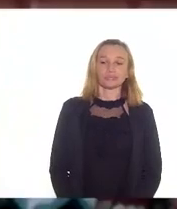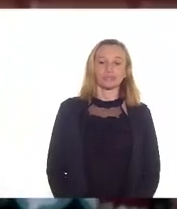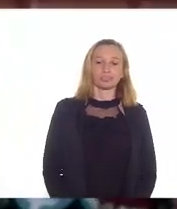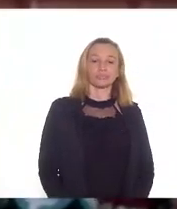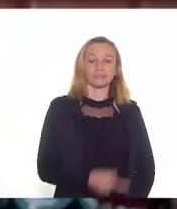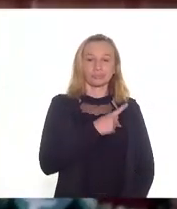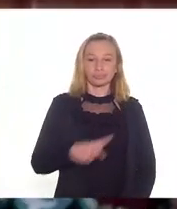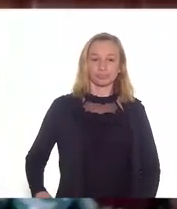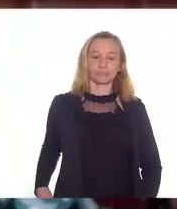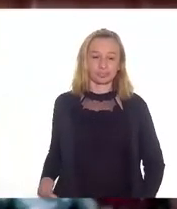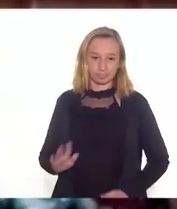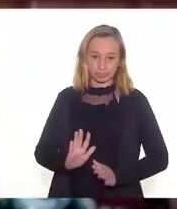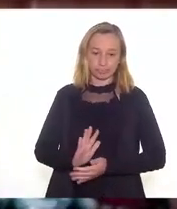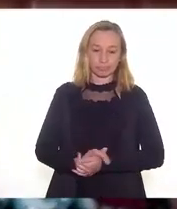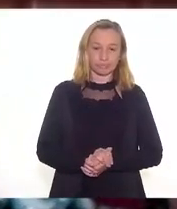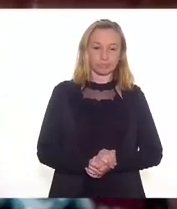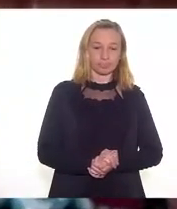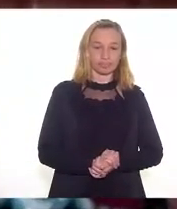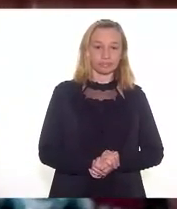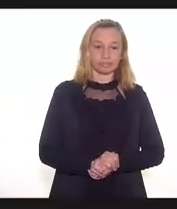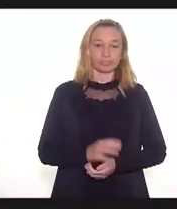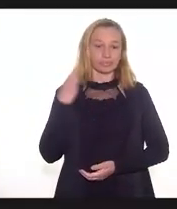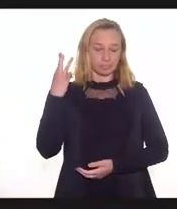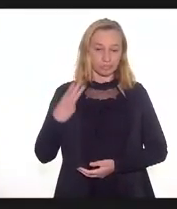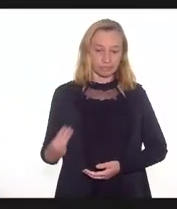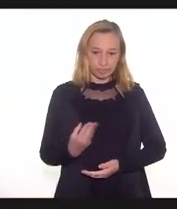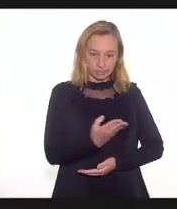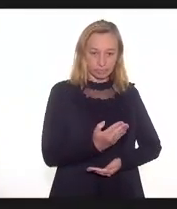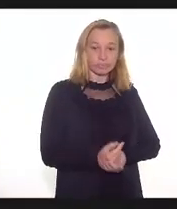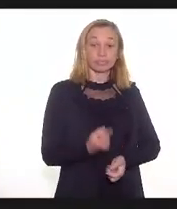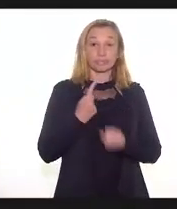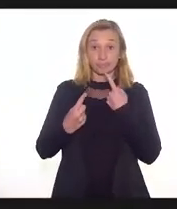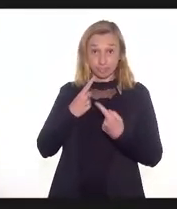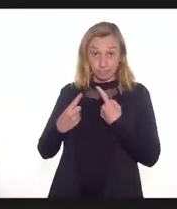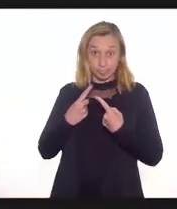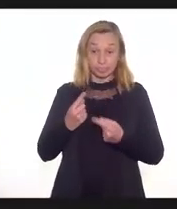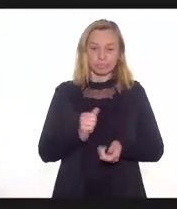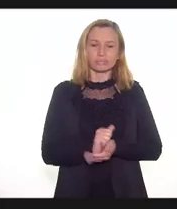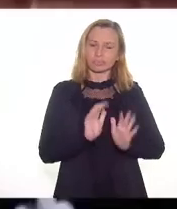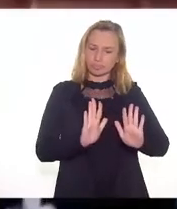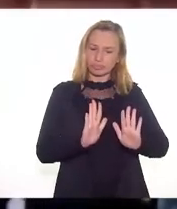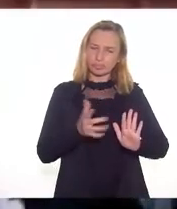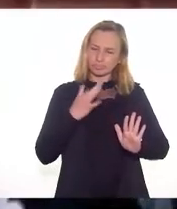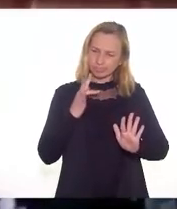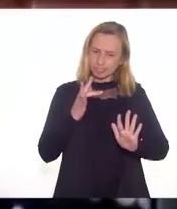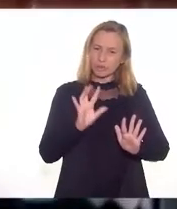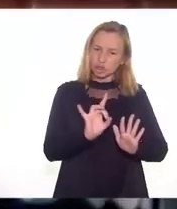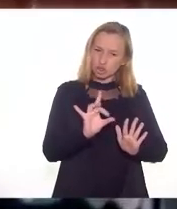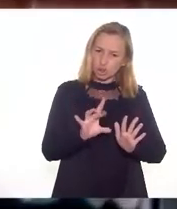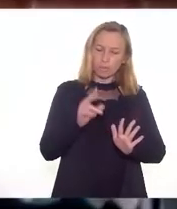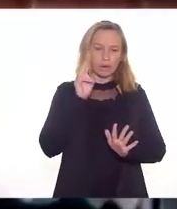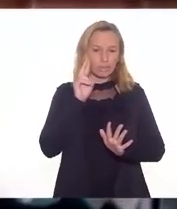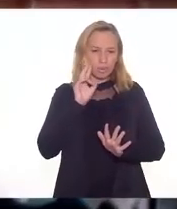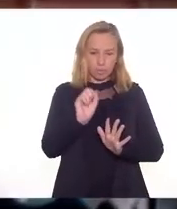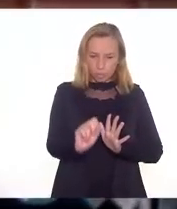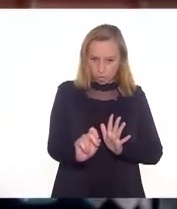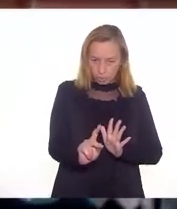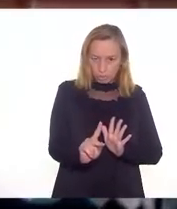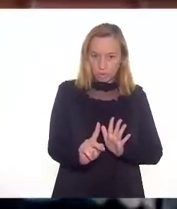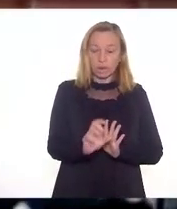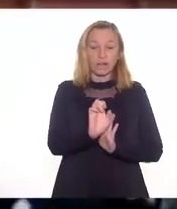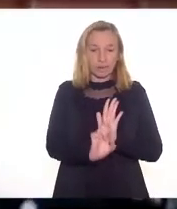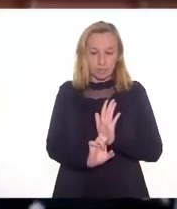Presidente, uma questão de ordem. Deputada Mônica Francisco. Para discutir, mas muito brevemente, só para rememorar a emenda modificativa de número